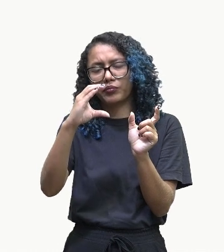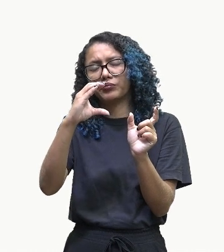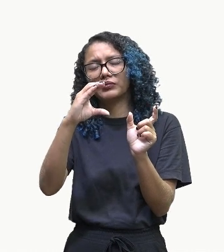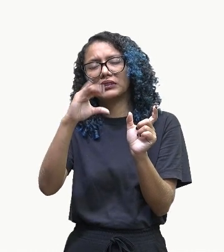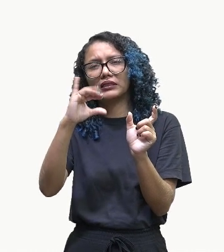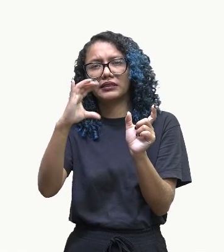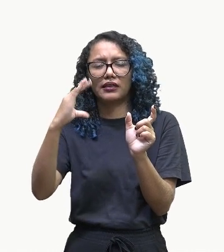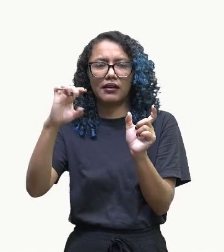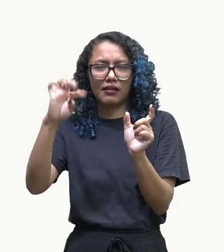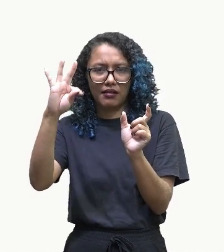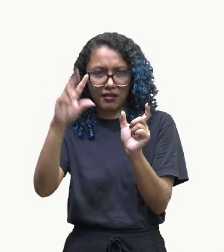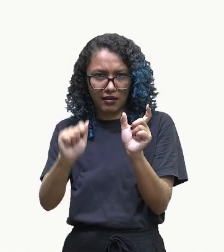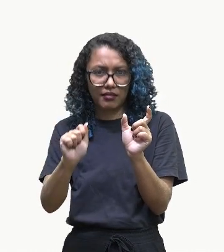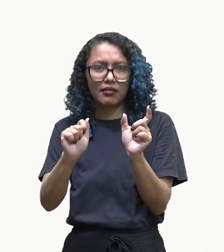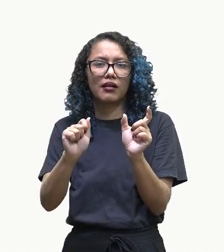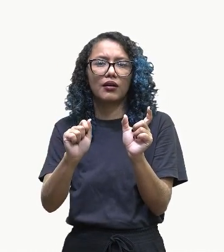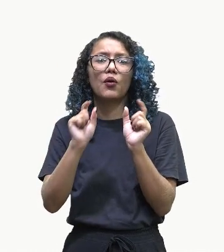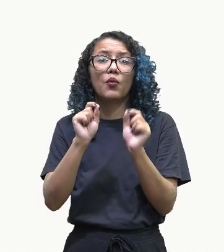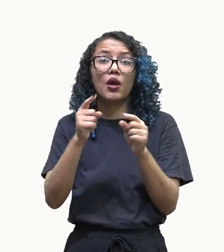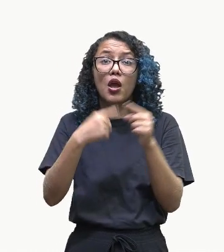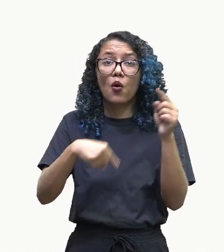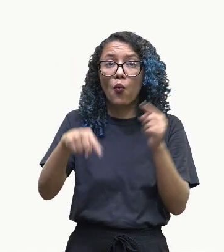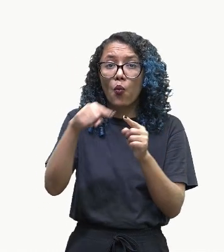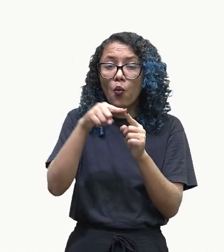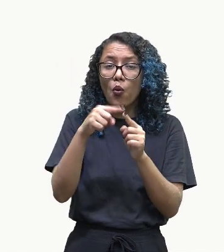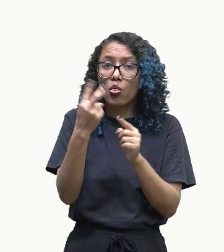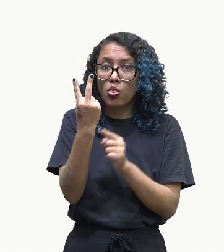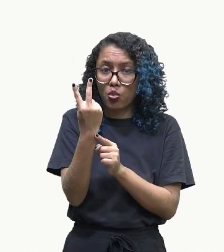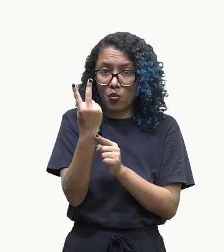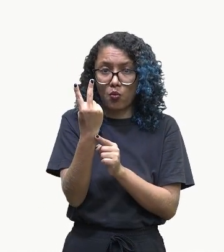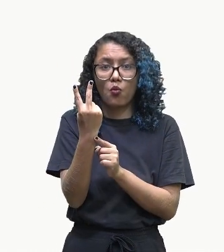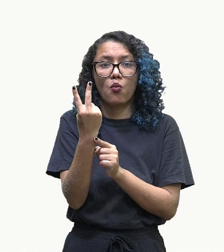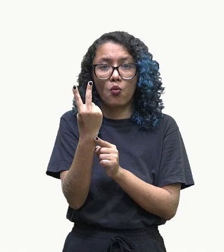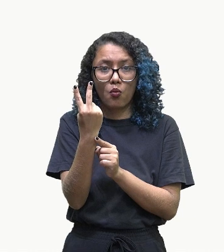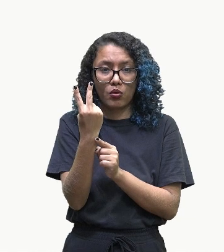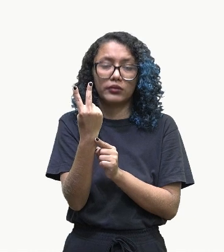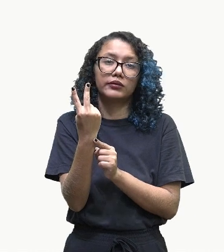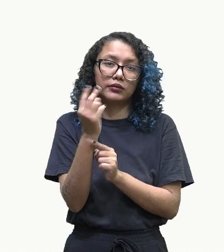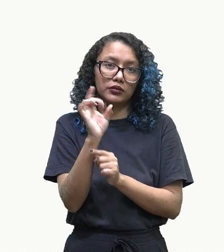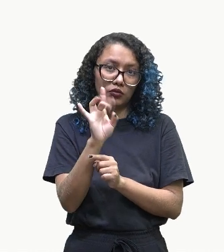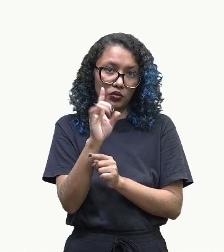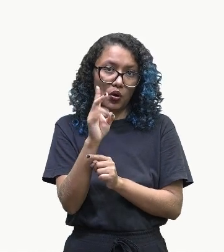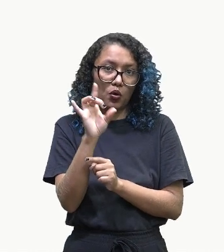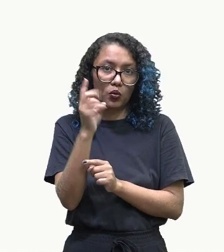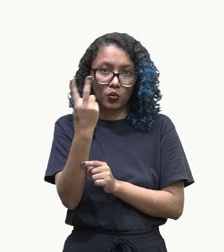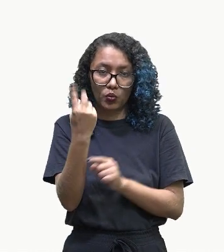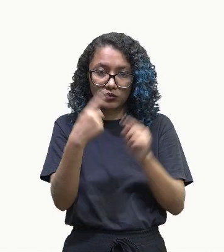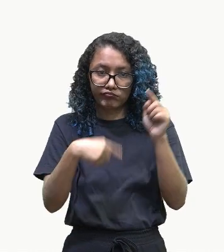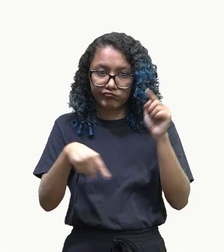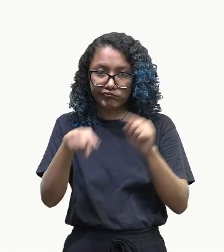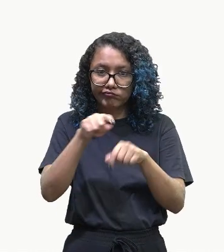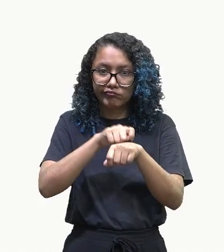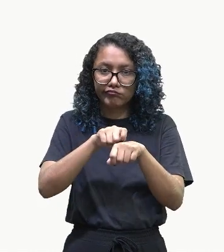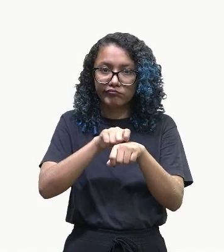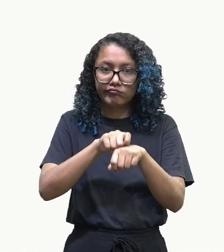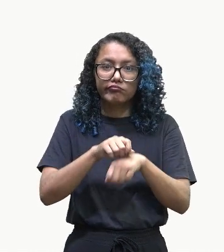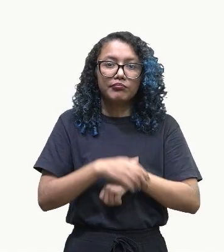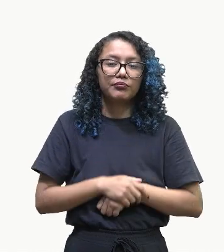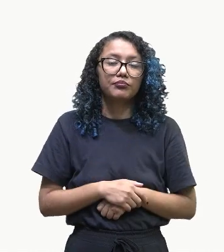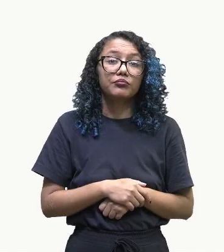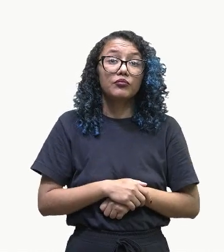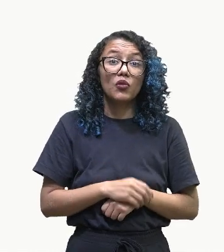2 ruedas com um motor. Então, a moto tem somente 2 rodas, o carro tem